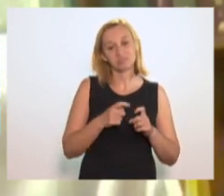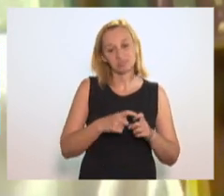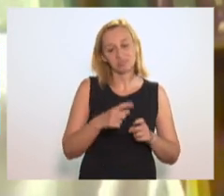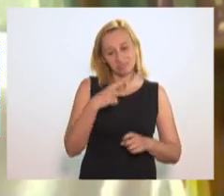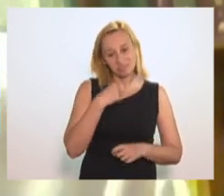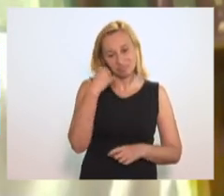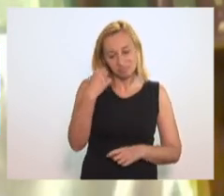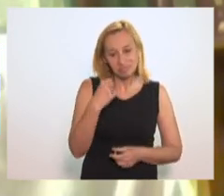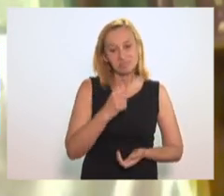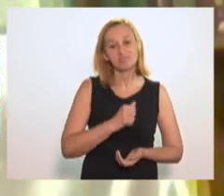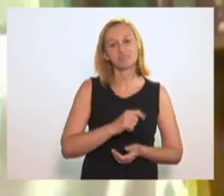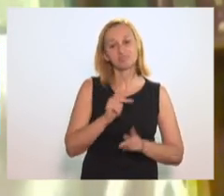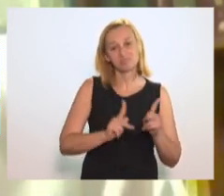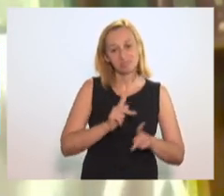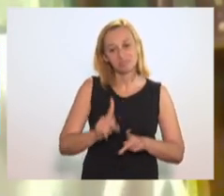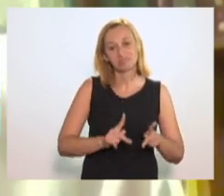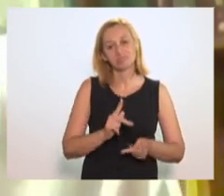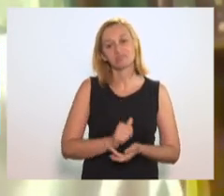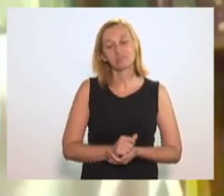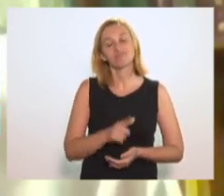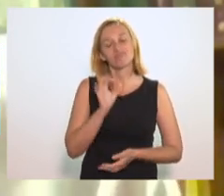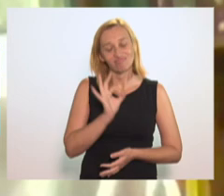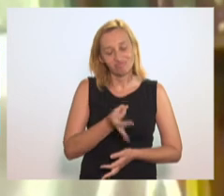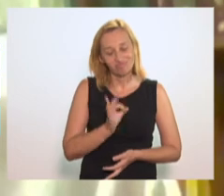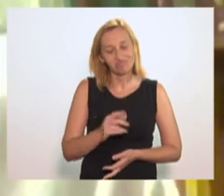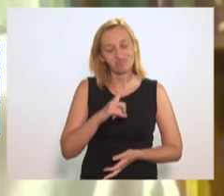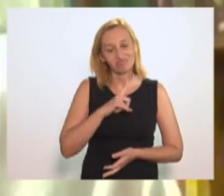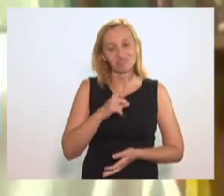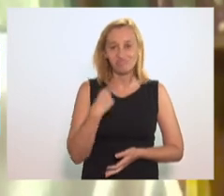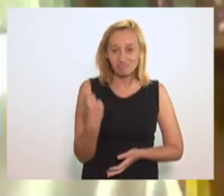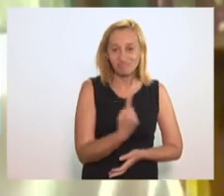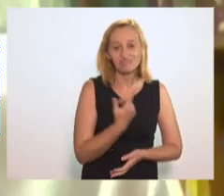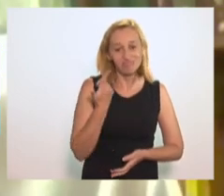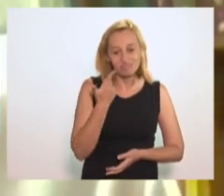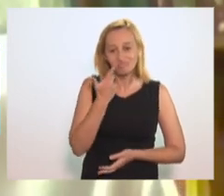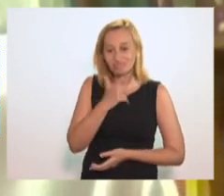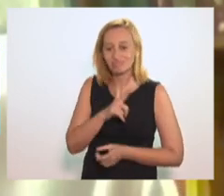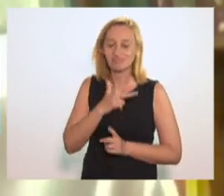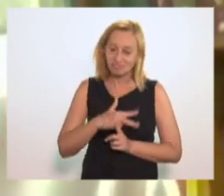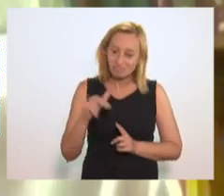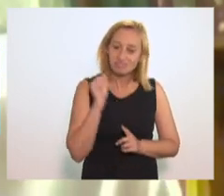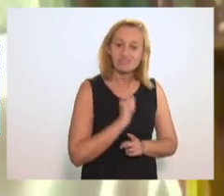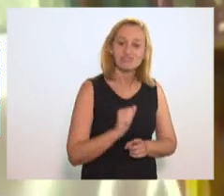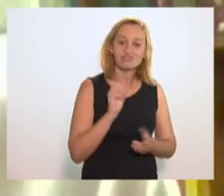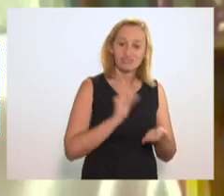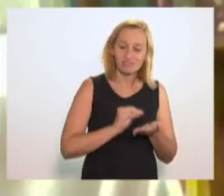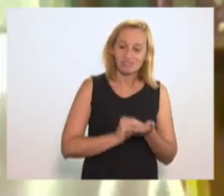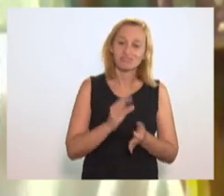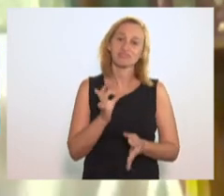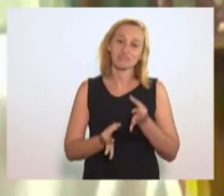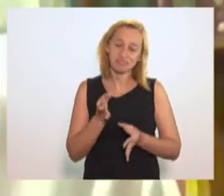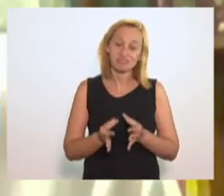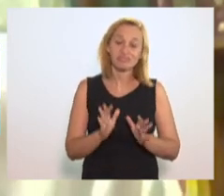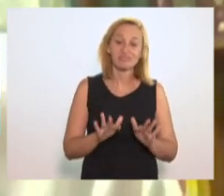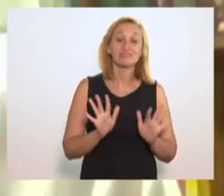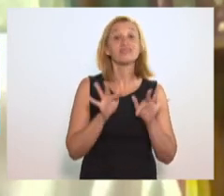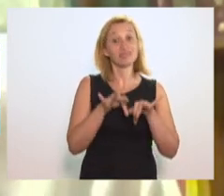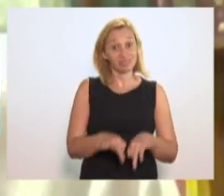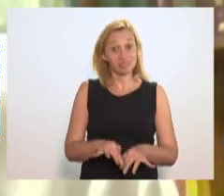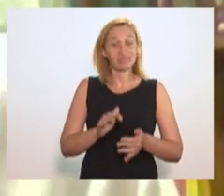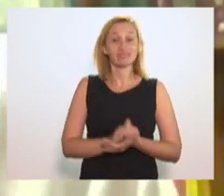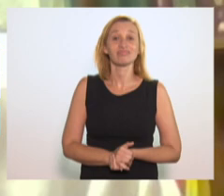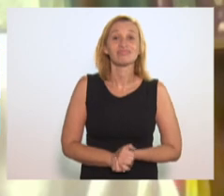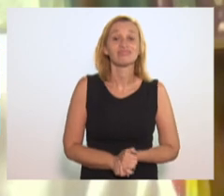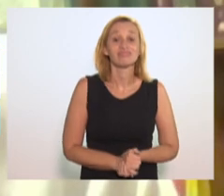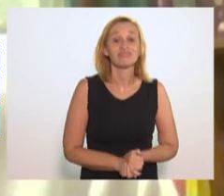eleito escolhido pelo povo e tenho certeza que nós vamos vencer essa injustiça enfim queria